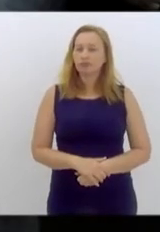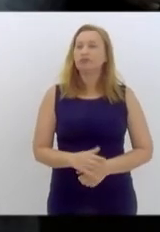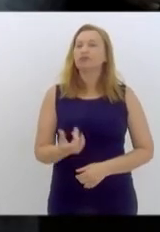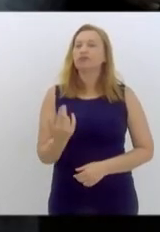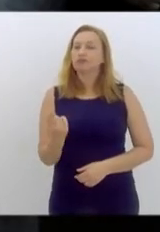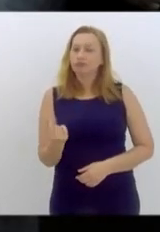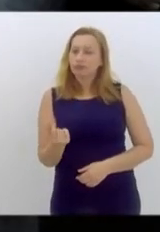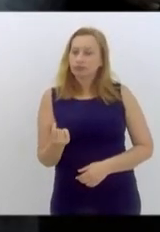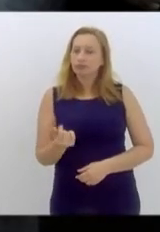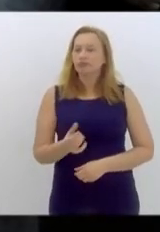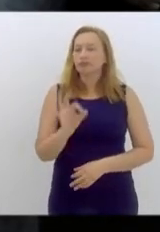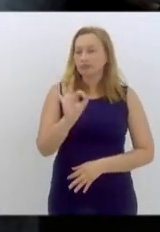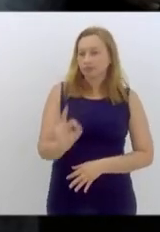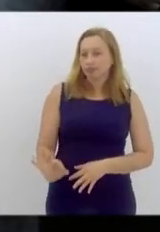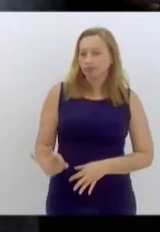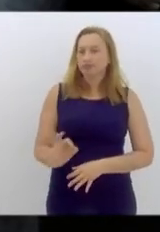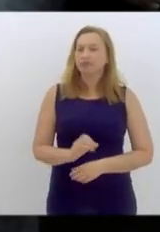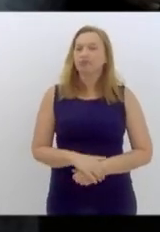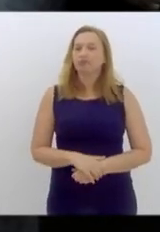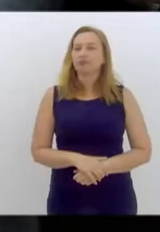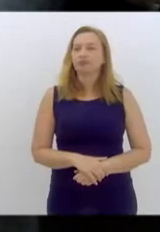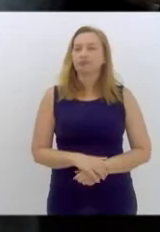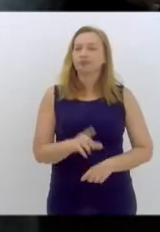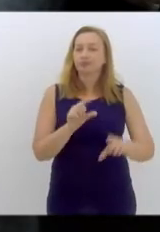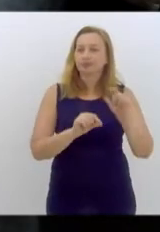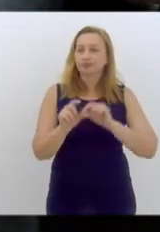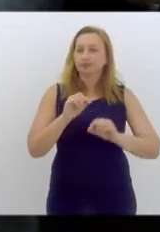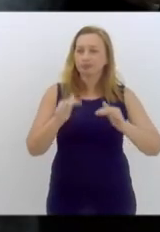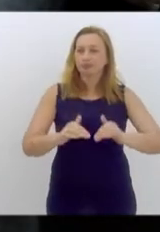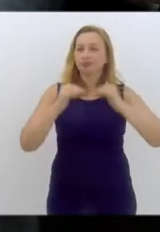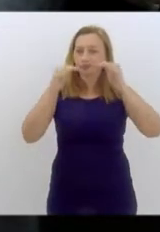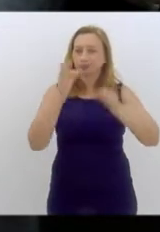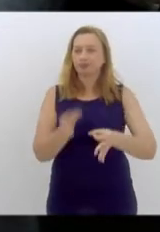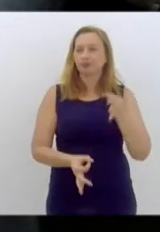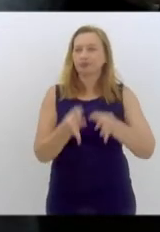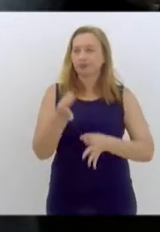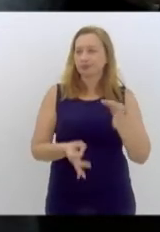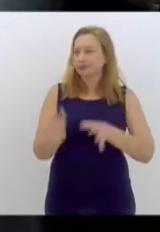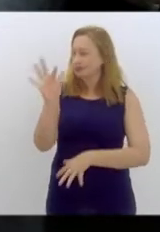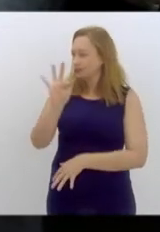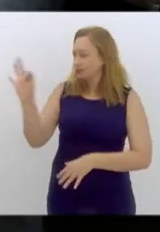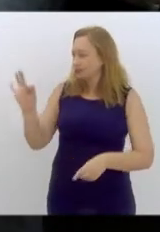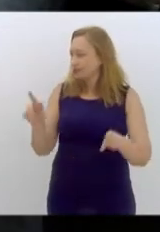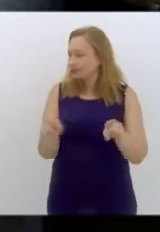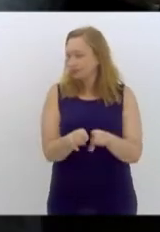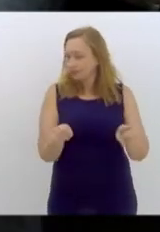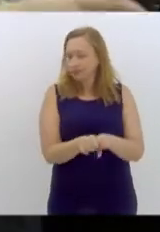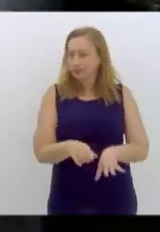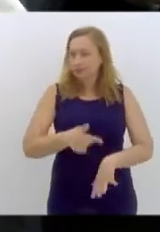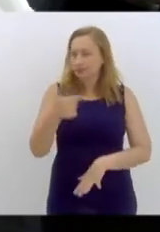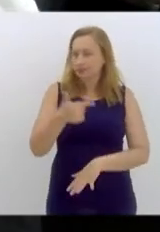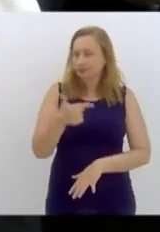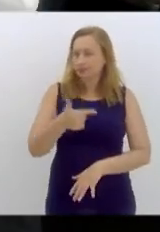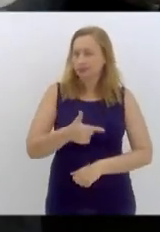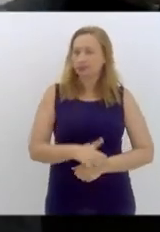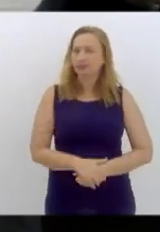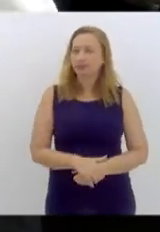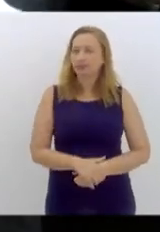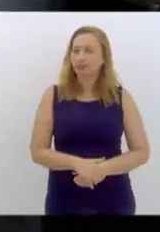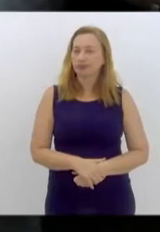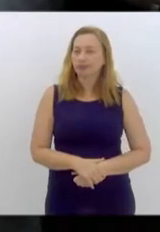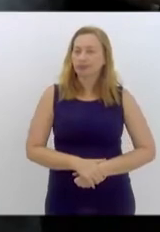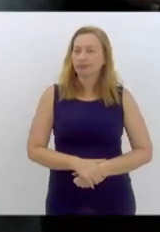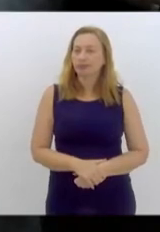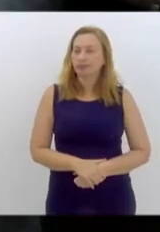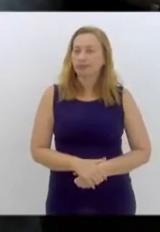e percentuais, a questão da decisão do Supremo Tribunal Federal também. E a segunda parte seria, inclusive, feita